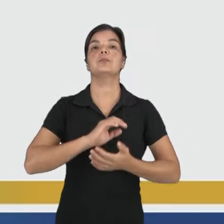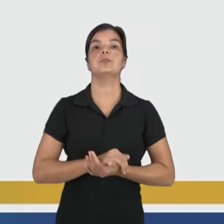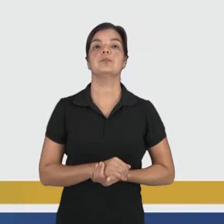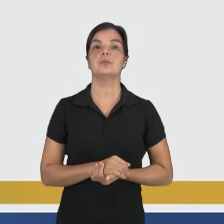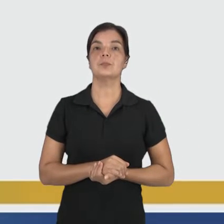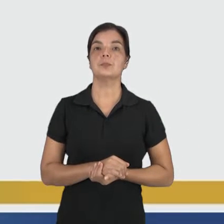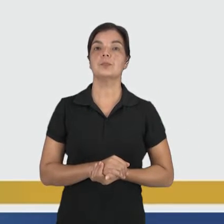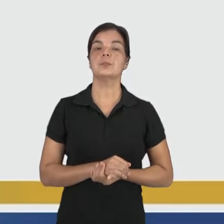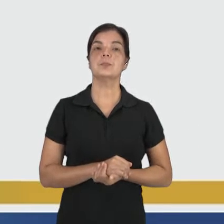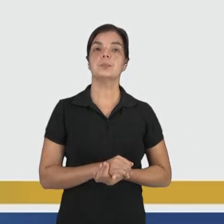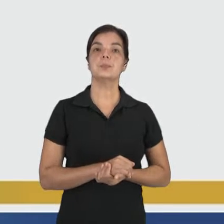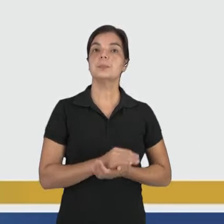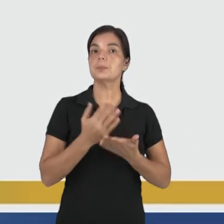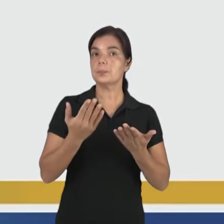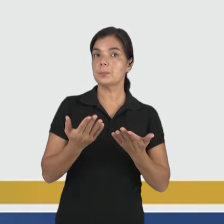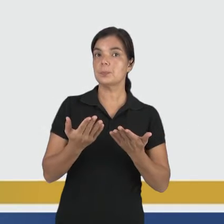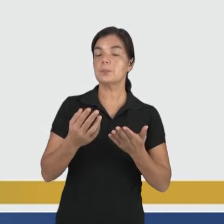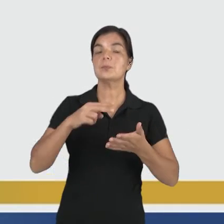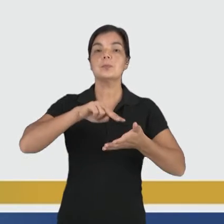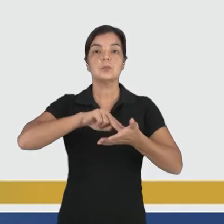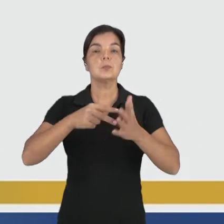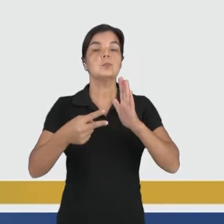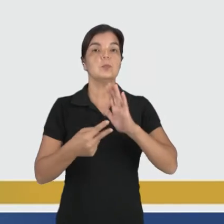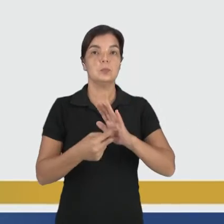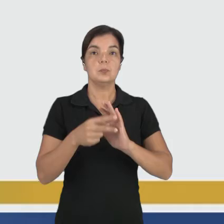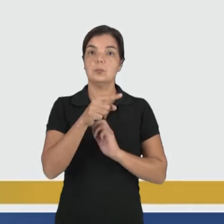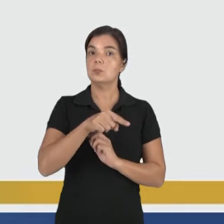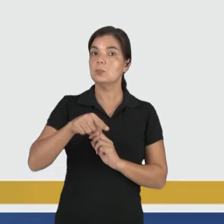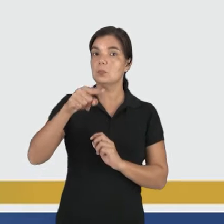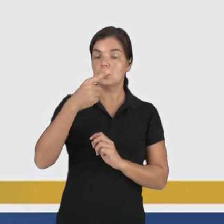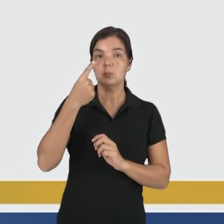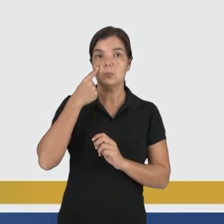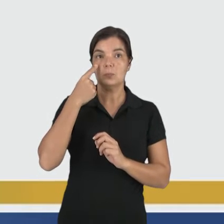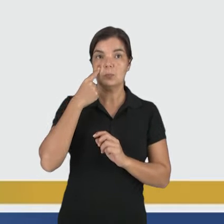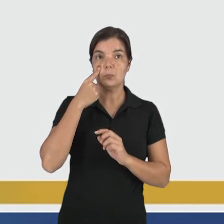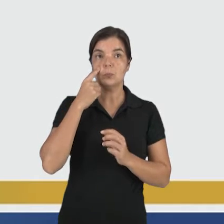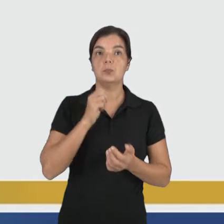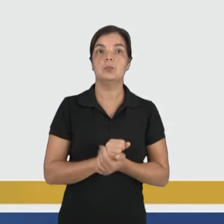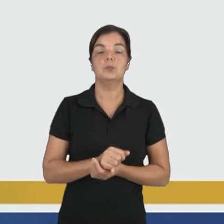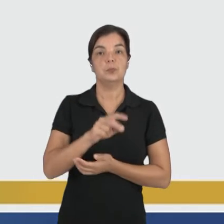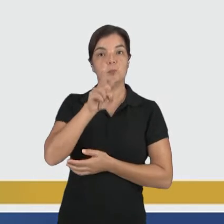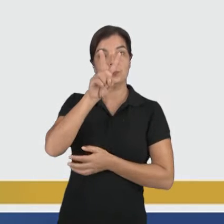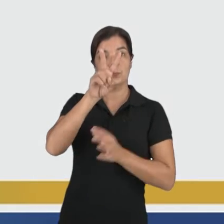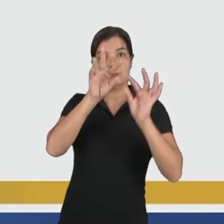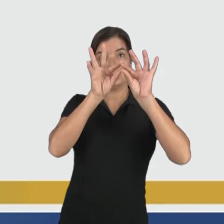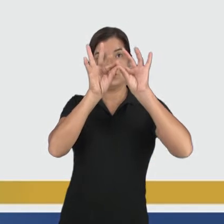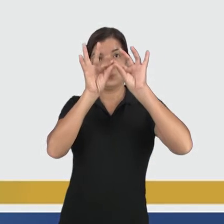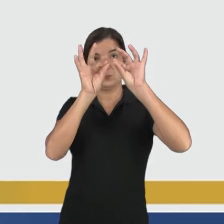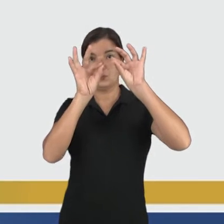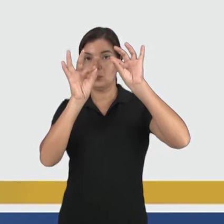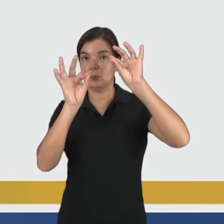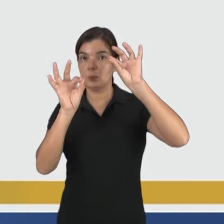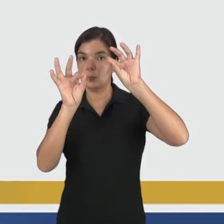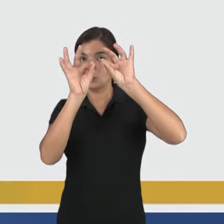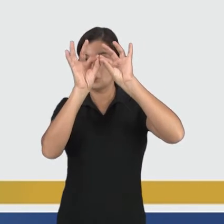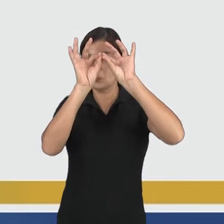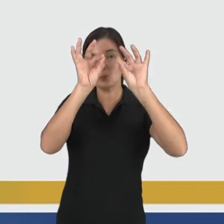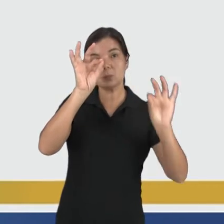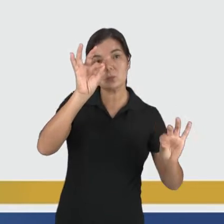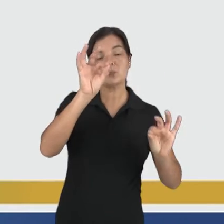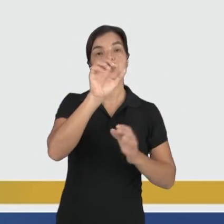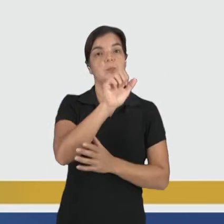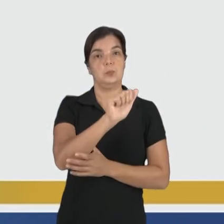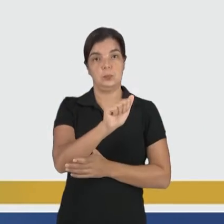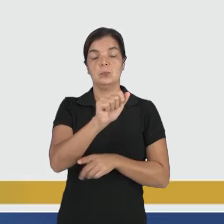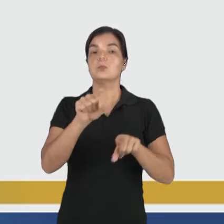da base. Então, isso implica dizer que quando você pega ali do ponto V ao A, eles